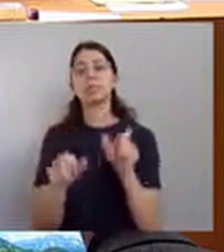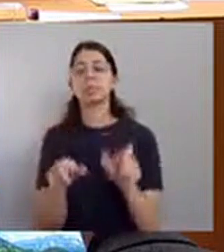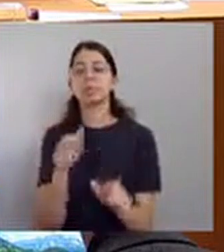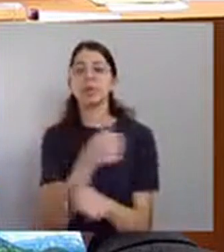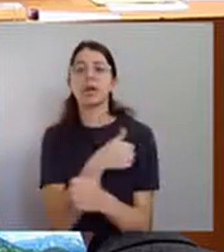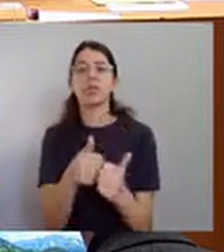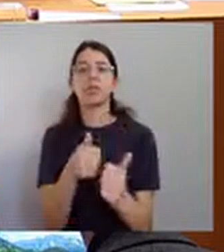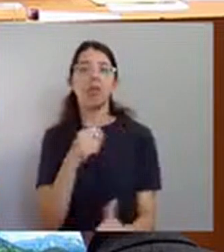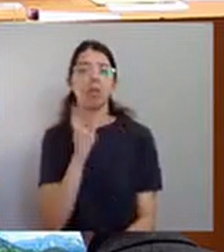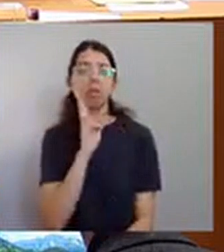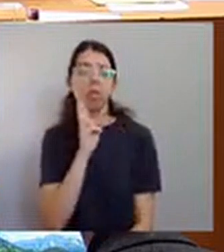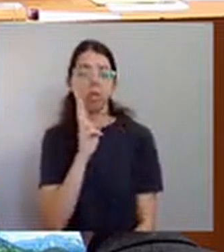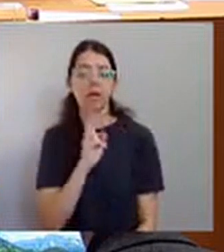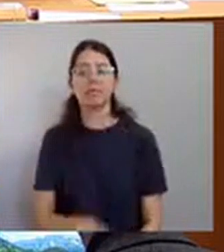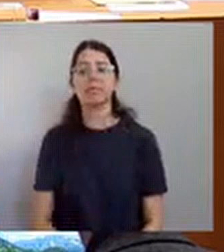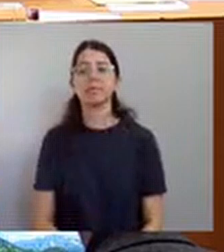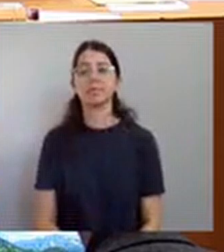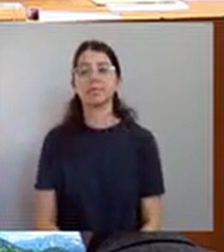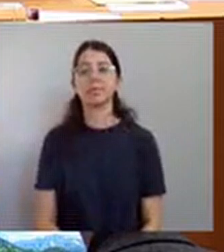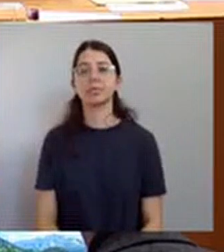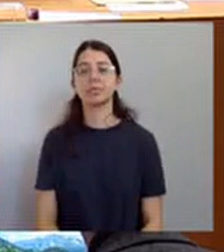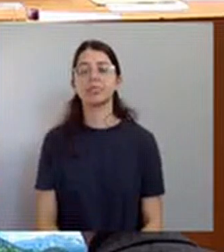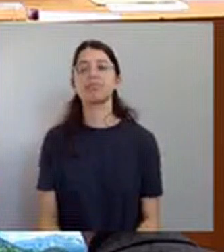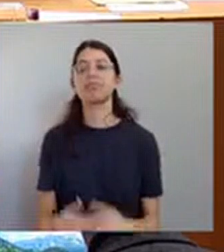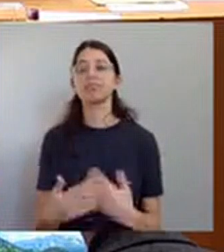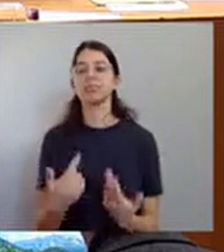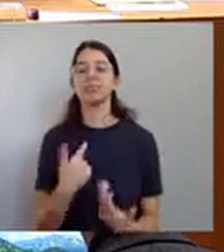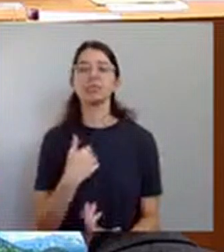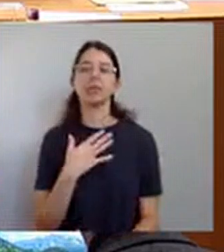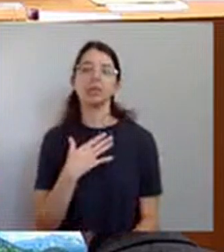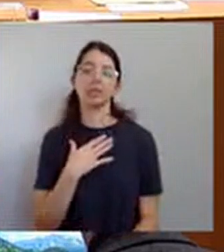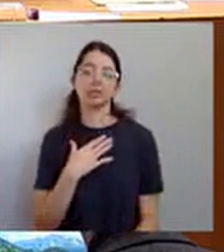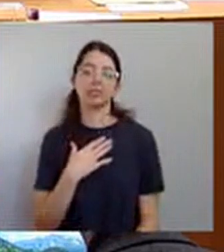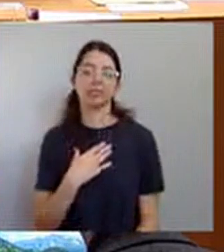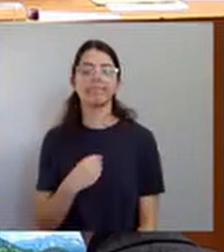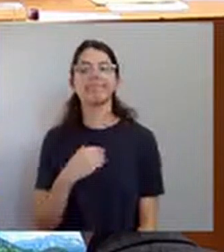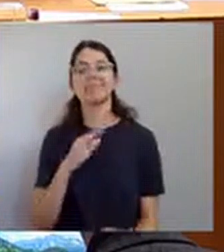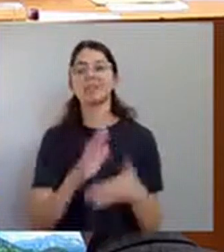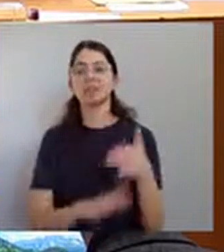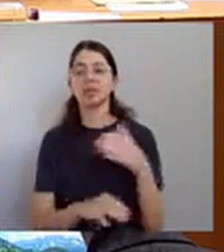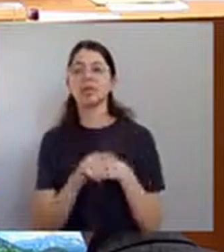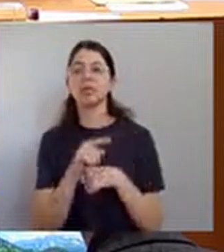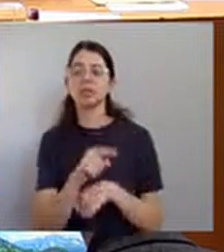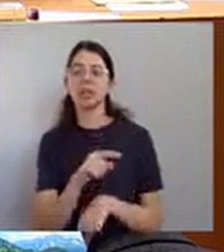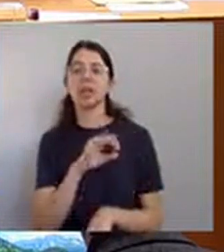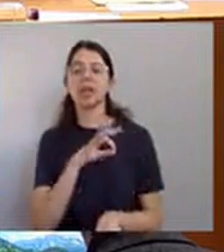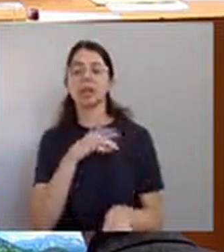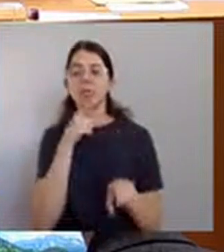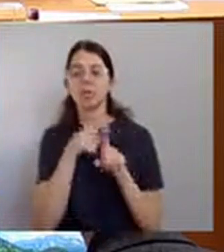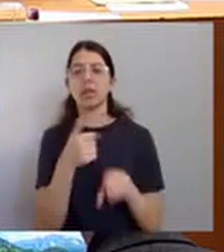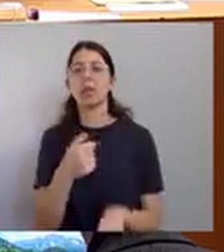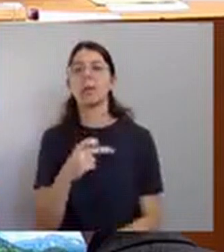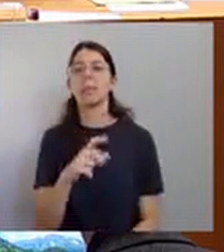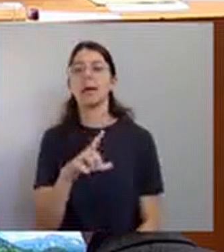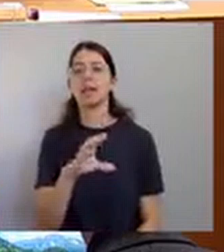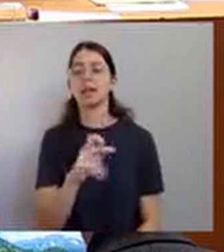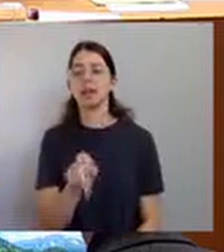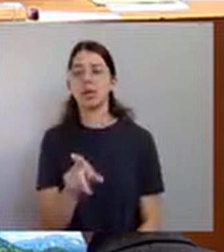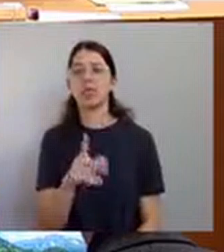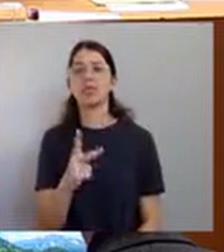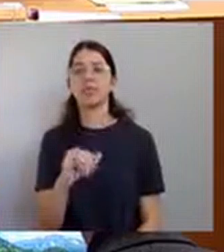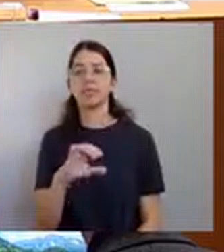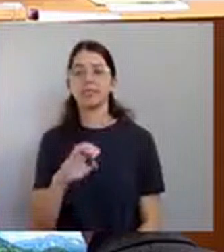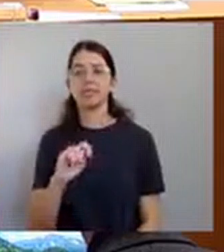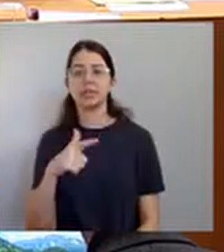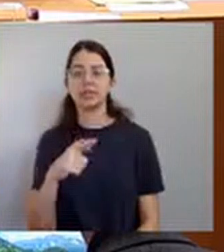distância. Eu gostava de responder ao colega deputado Balcão Vicente e começo por lhe agradecer